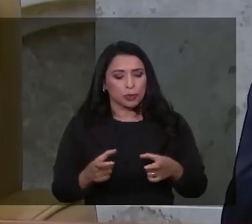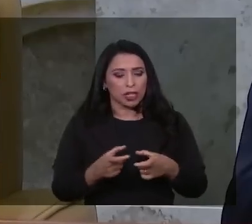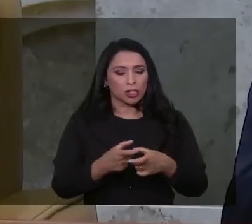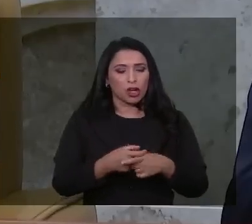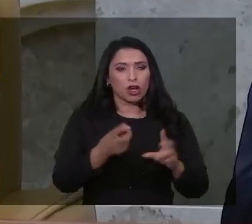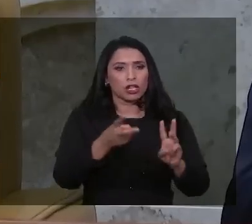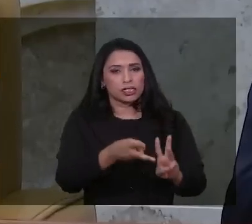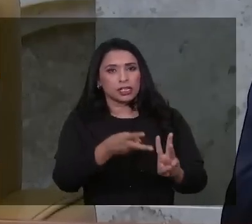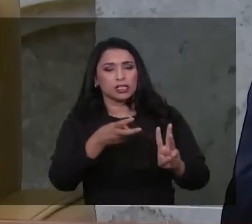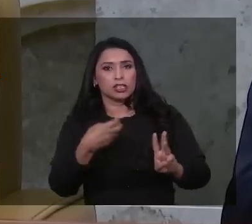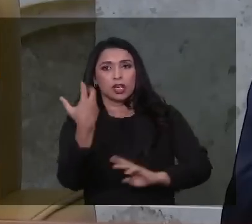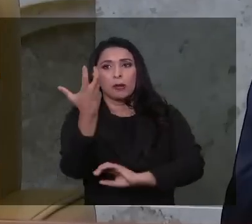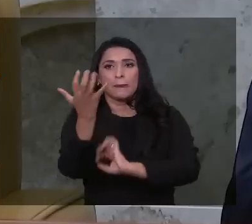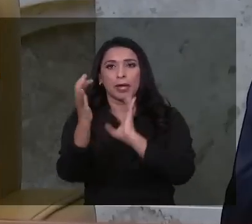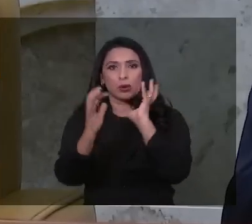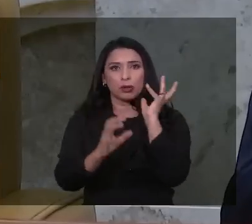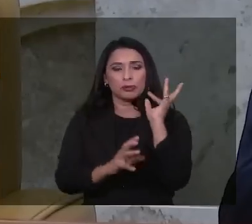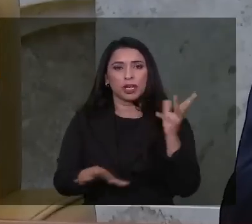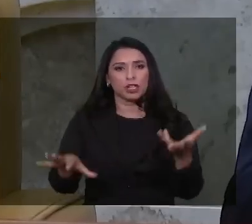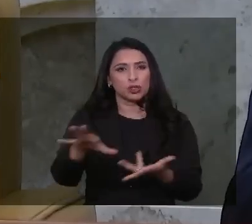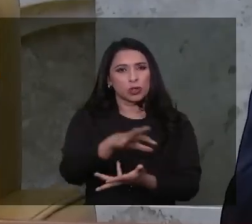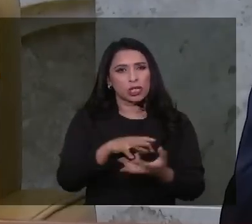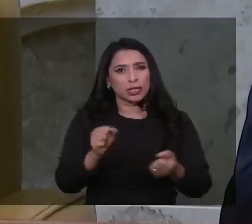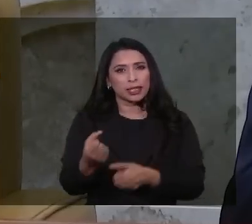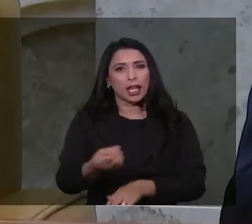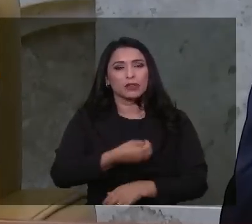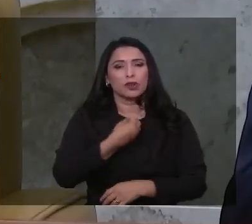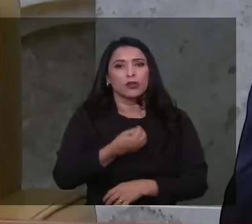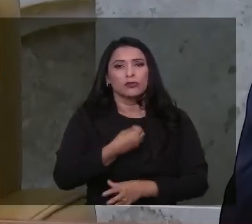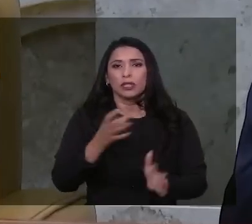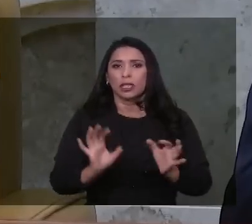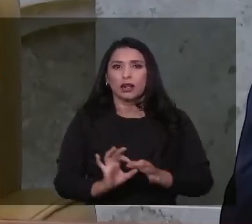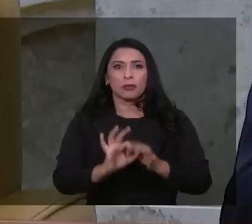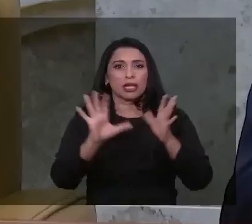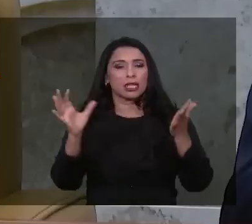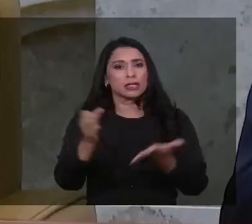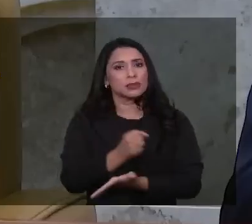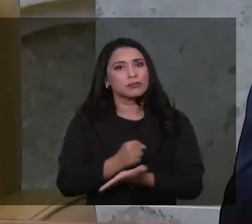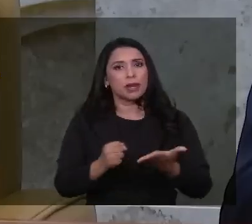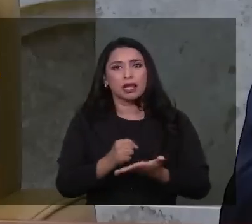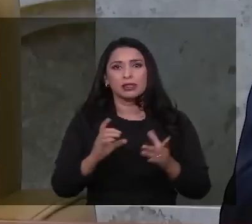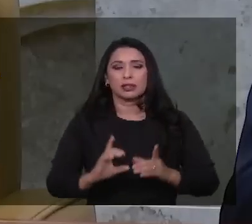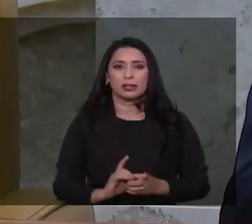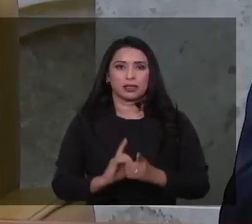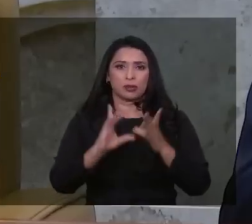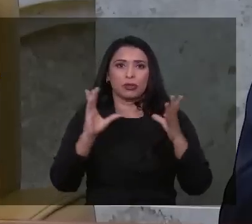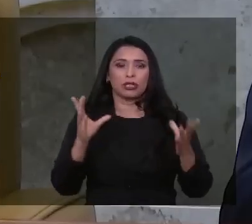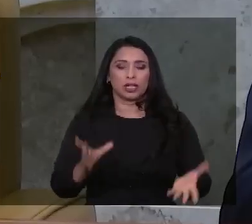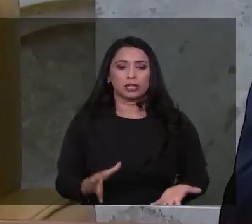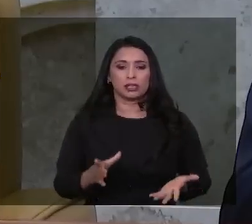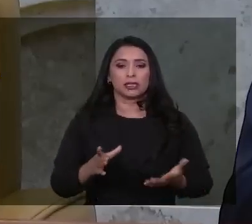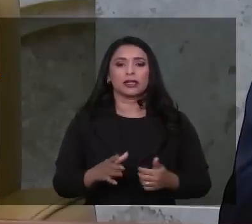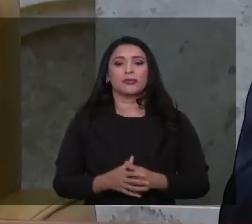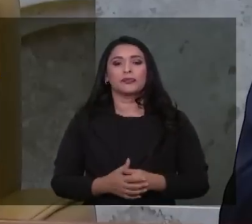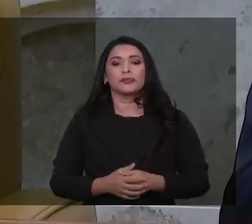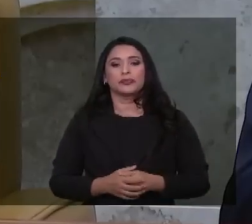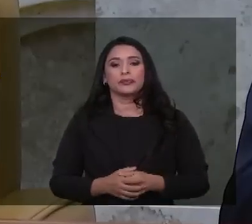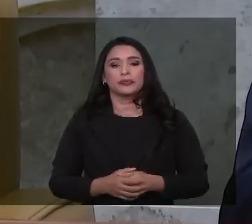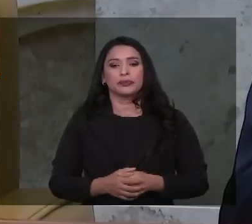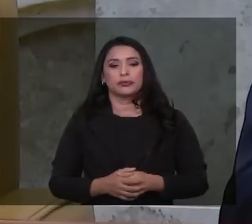ambiente sustentável, da vida e das liberdades básicas de nossa democracia, entre tantos